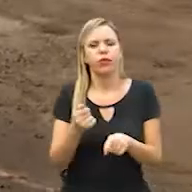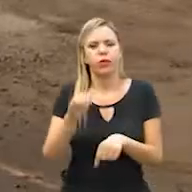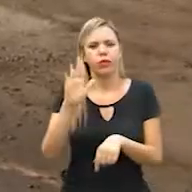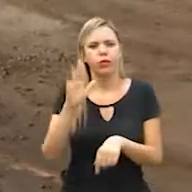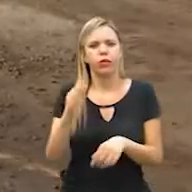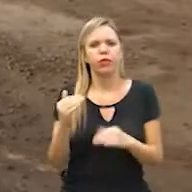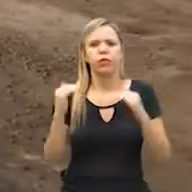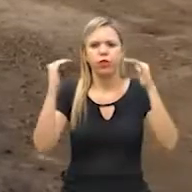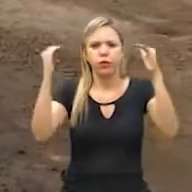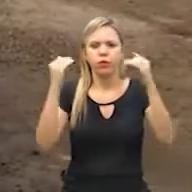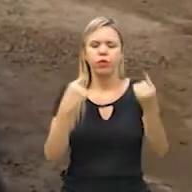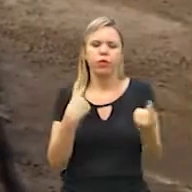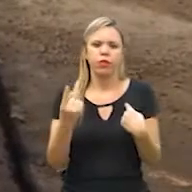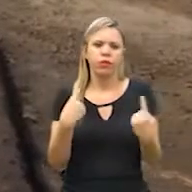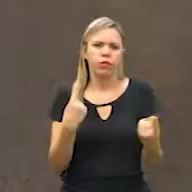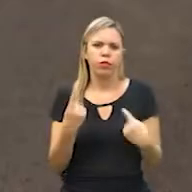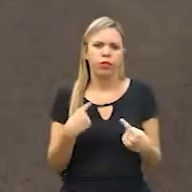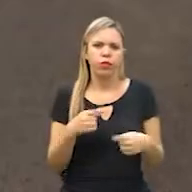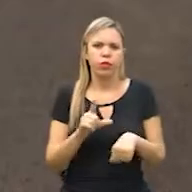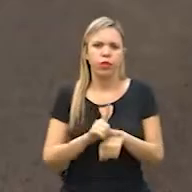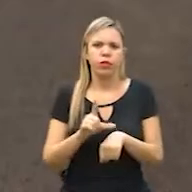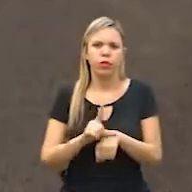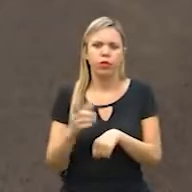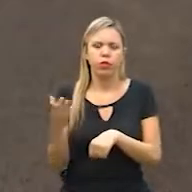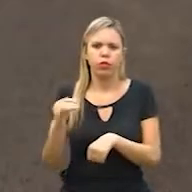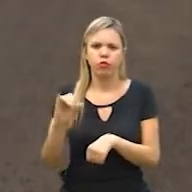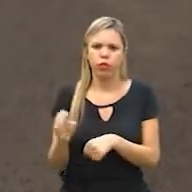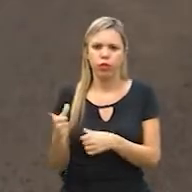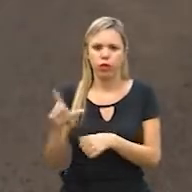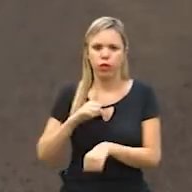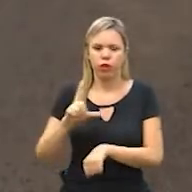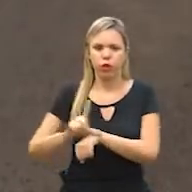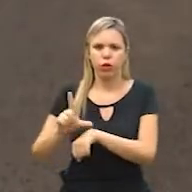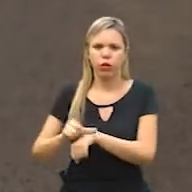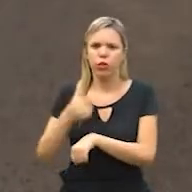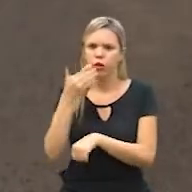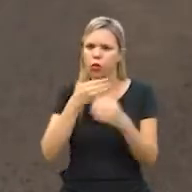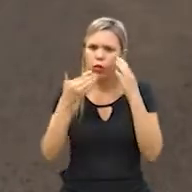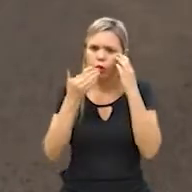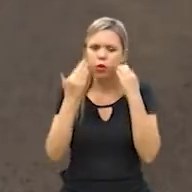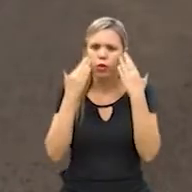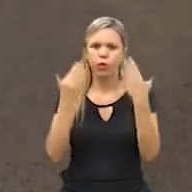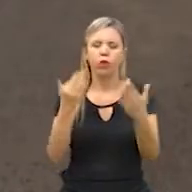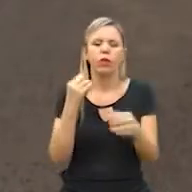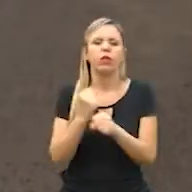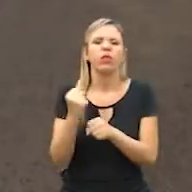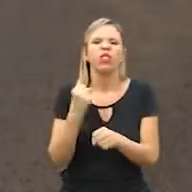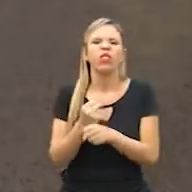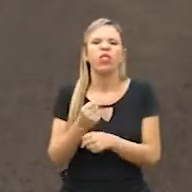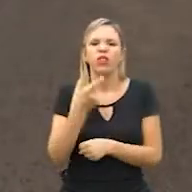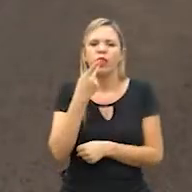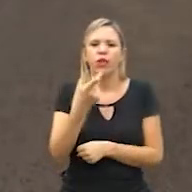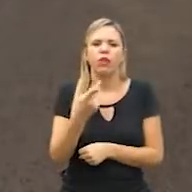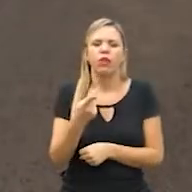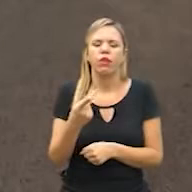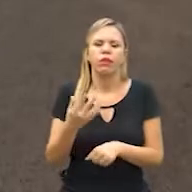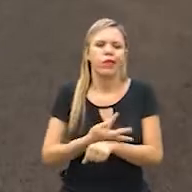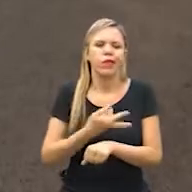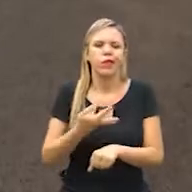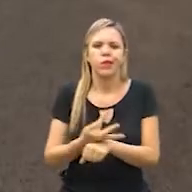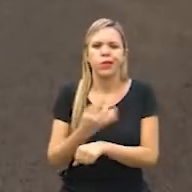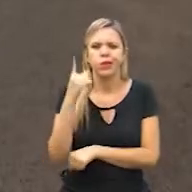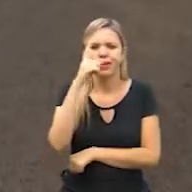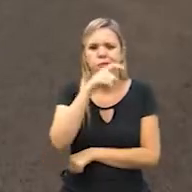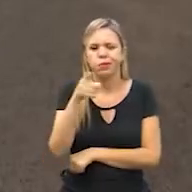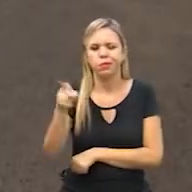Um pouco mais para cima na avenida, o comerciante José, que tem uma loja de doces na frente da obra, conta que está uma